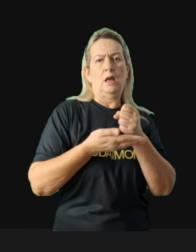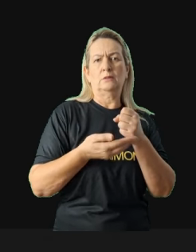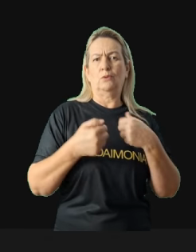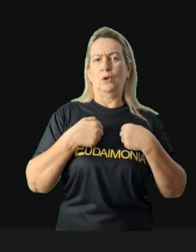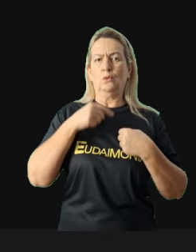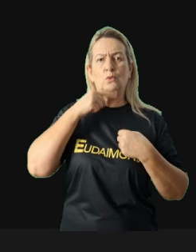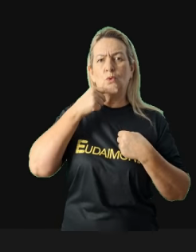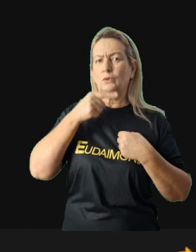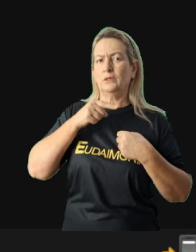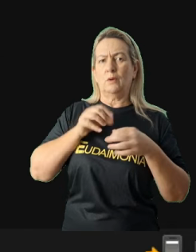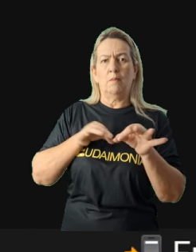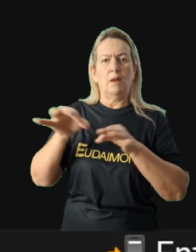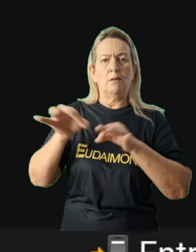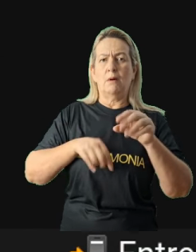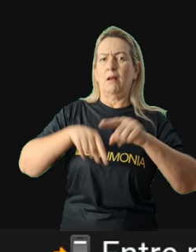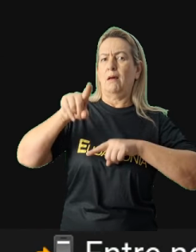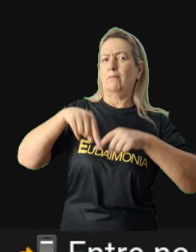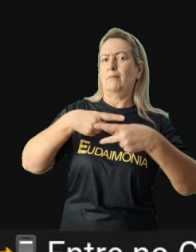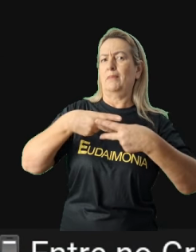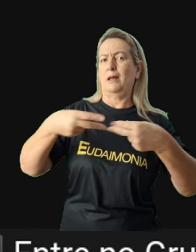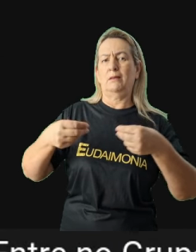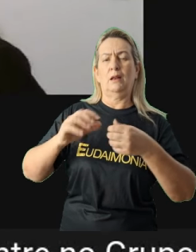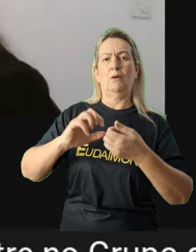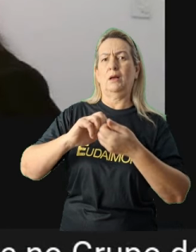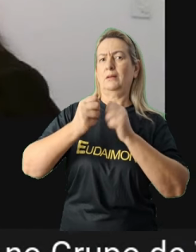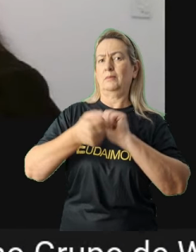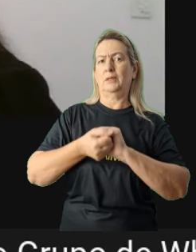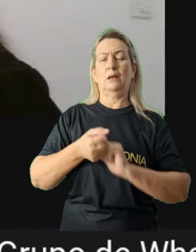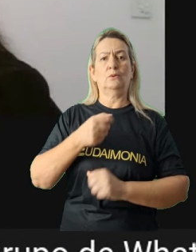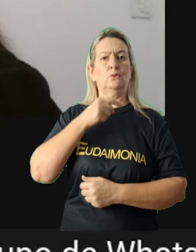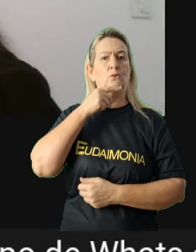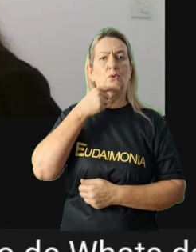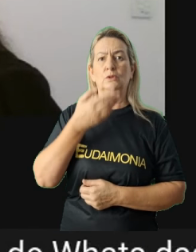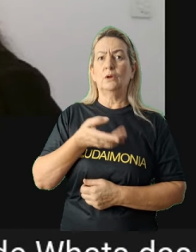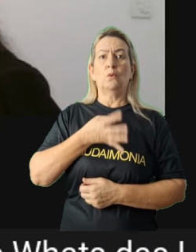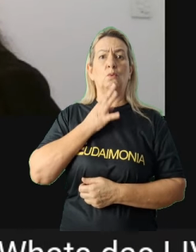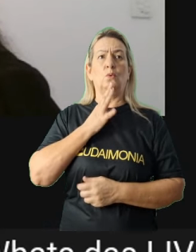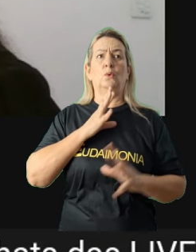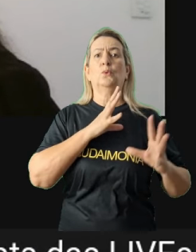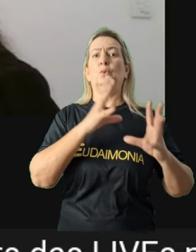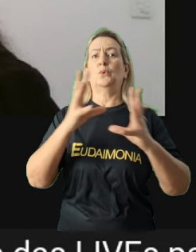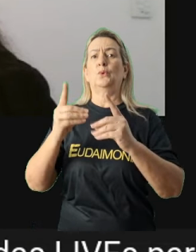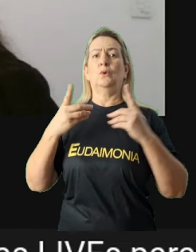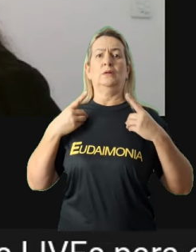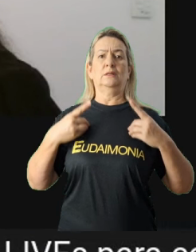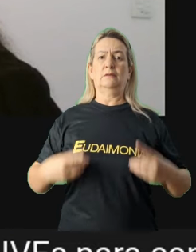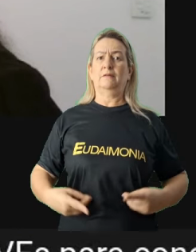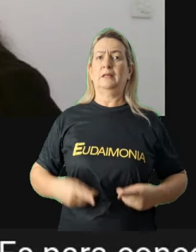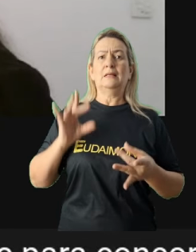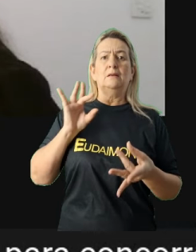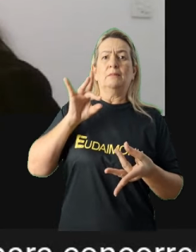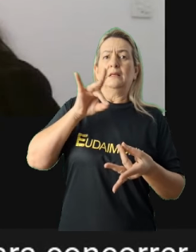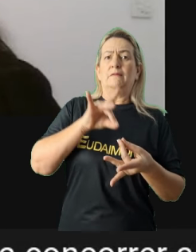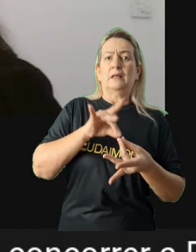tenho condições de preparar materiais adaptados. Eu não conheço muitas vezes todas as deficiências,